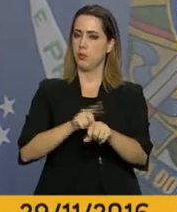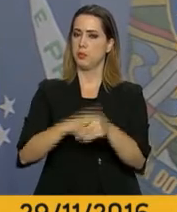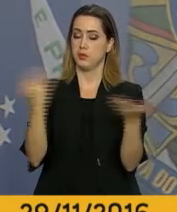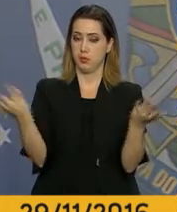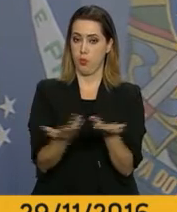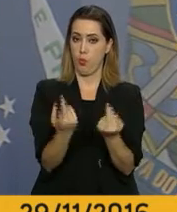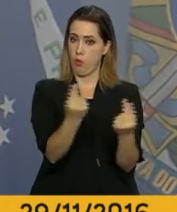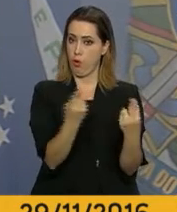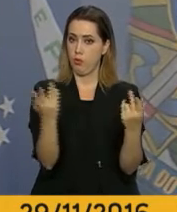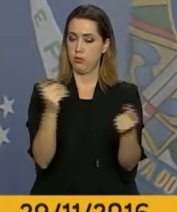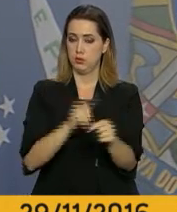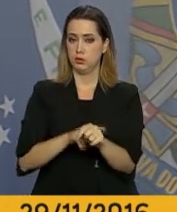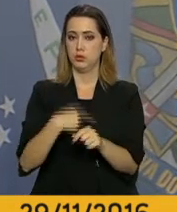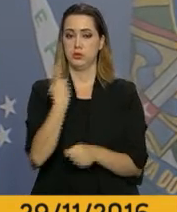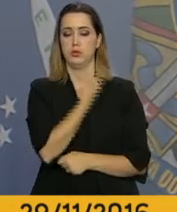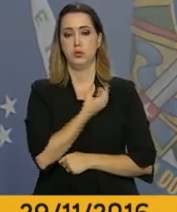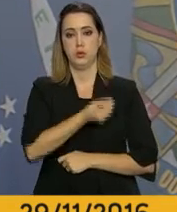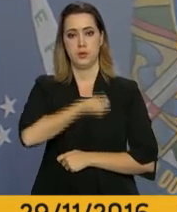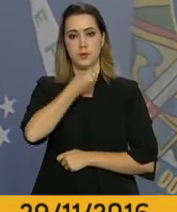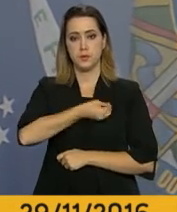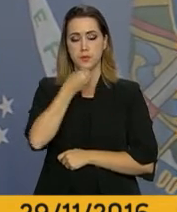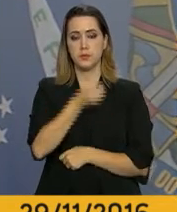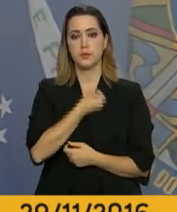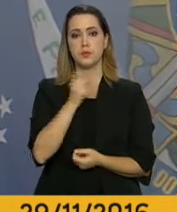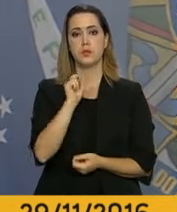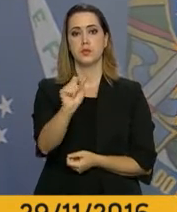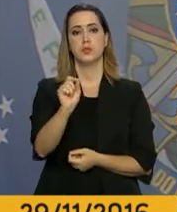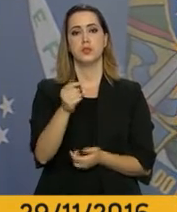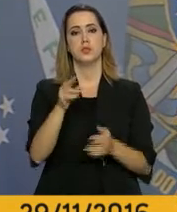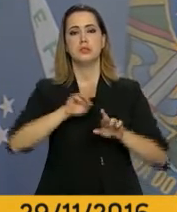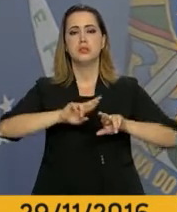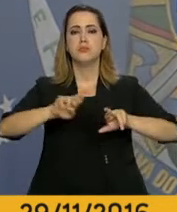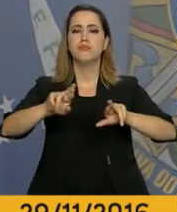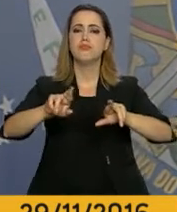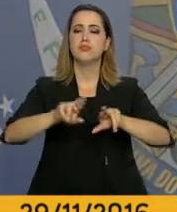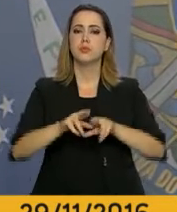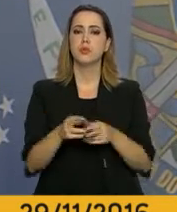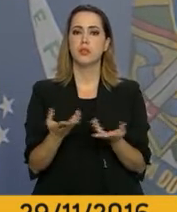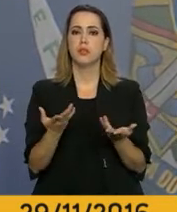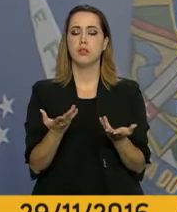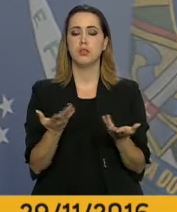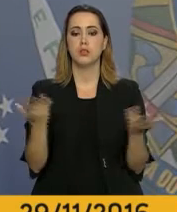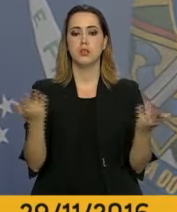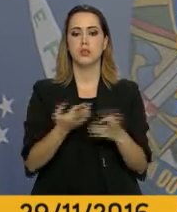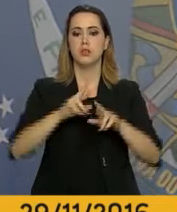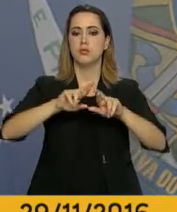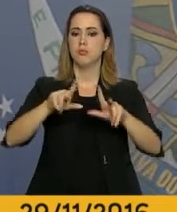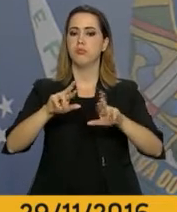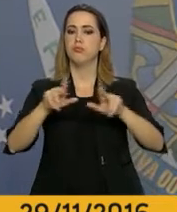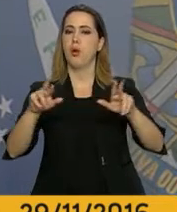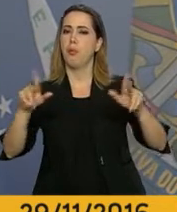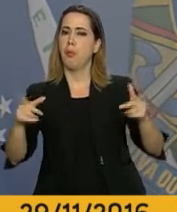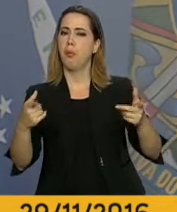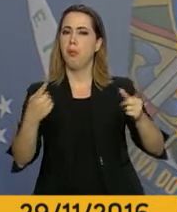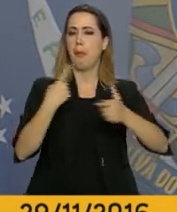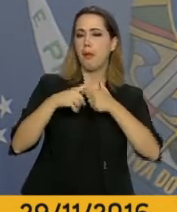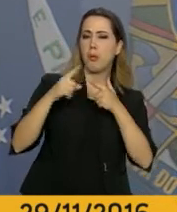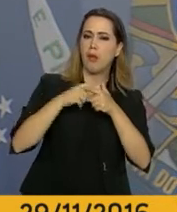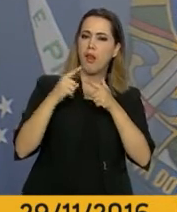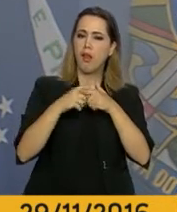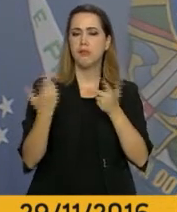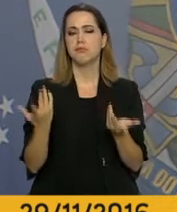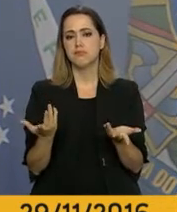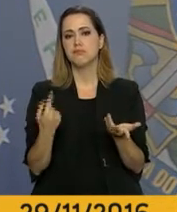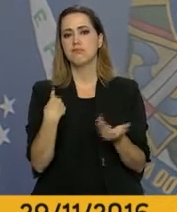nós estamos vivendo que em meia vá na a várias atribulações não é